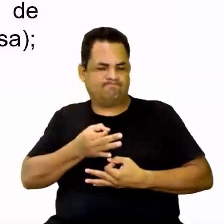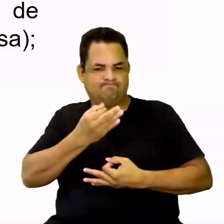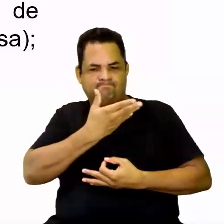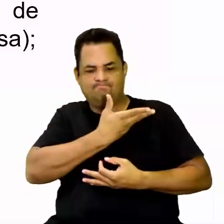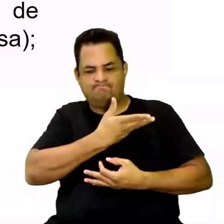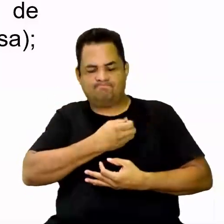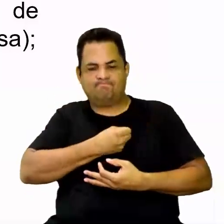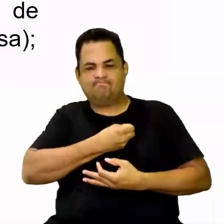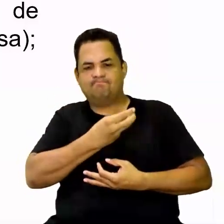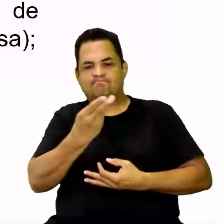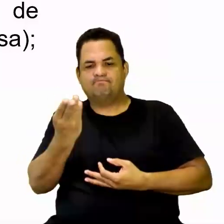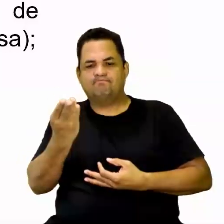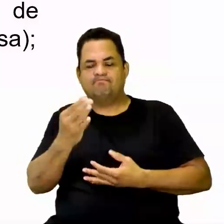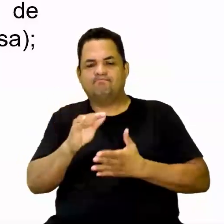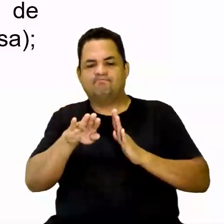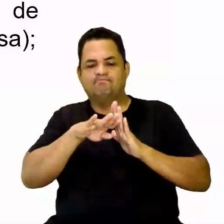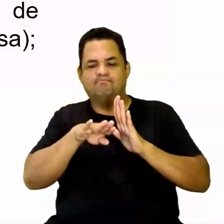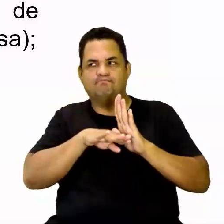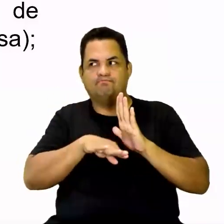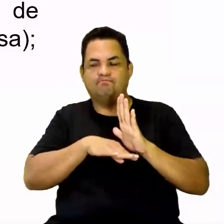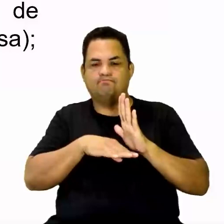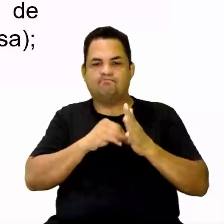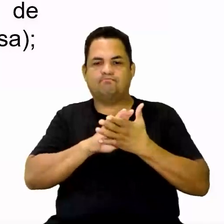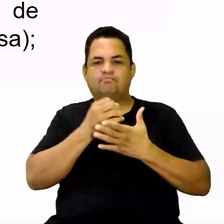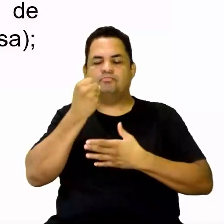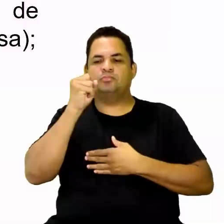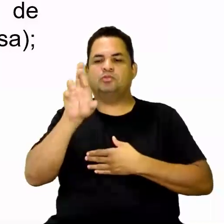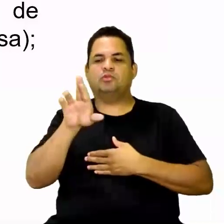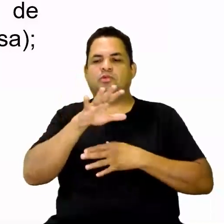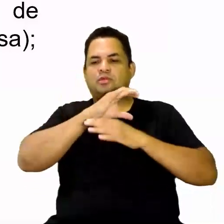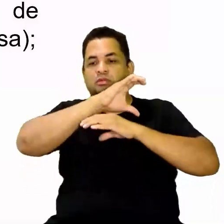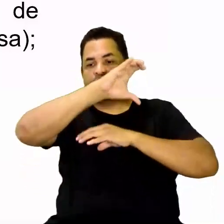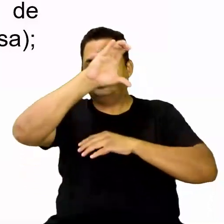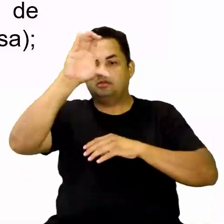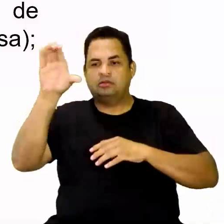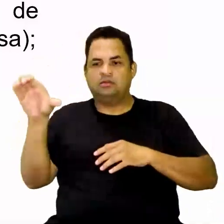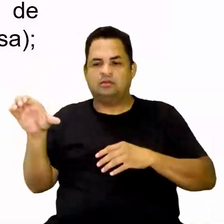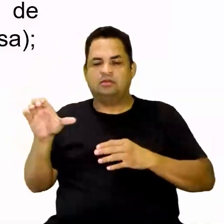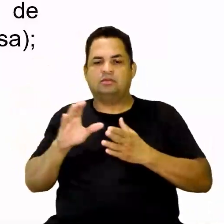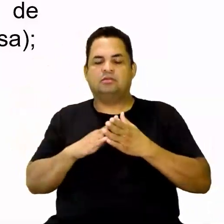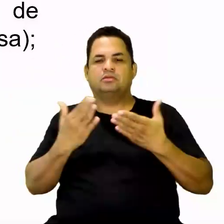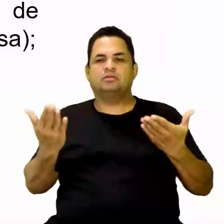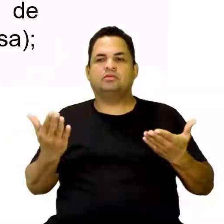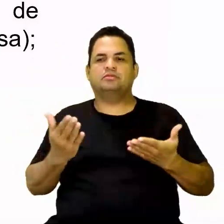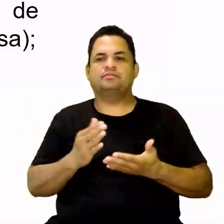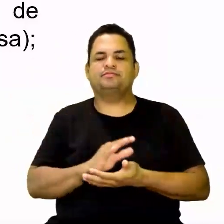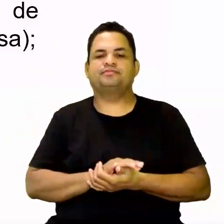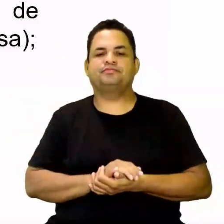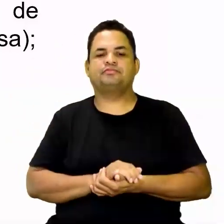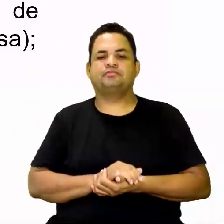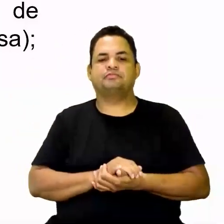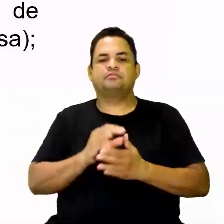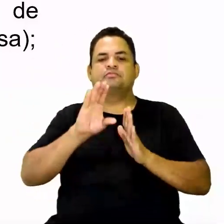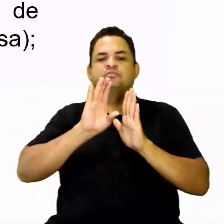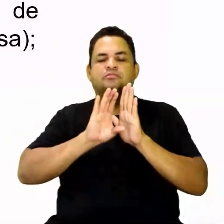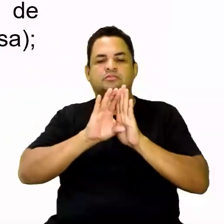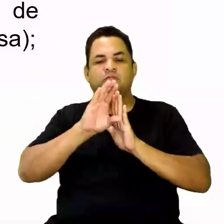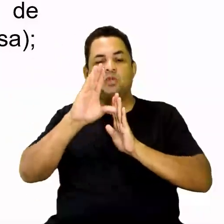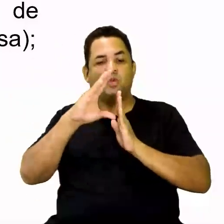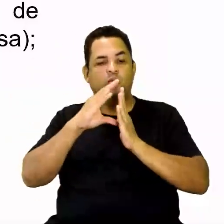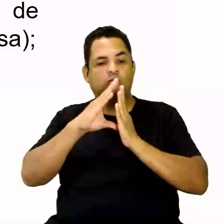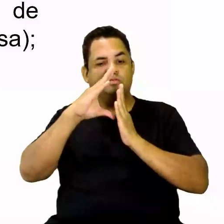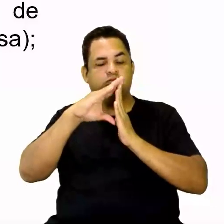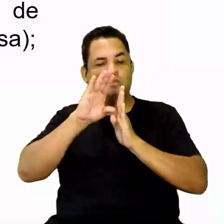esta composição na atmosfera. Valeu? Aqui eu estou conceituando para vocês o